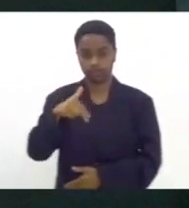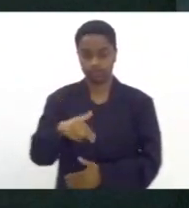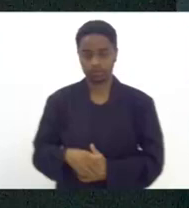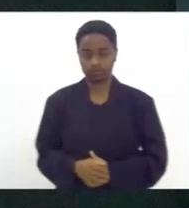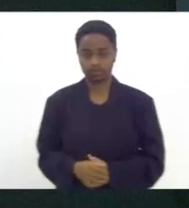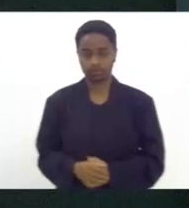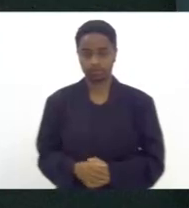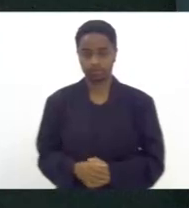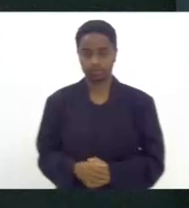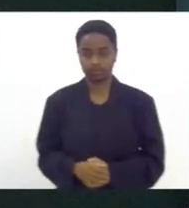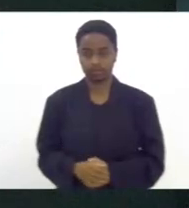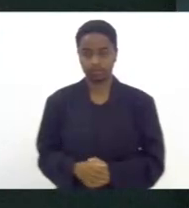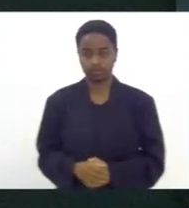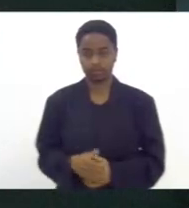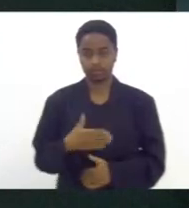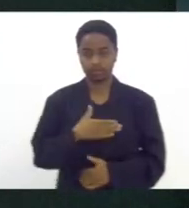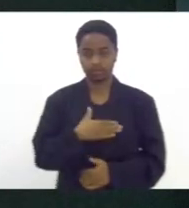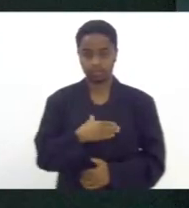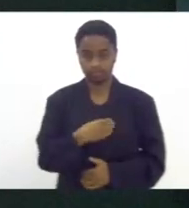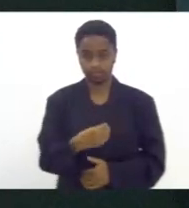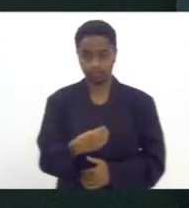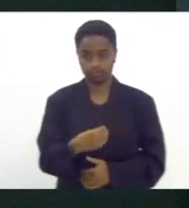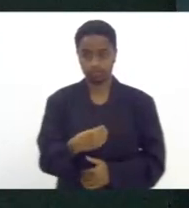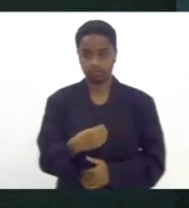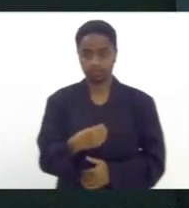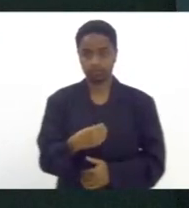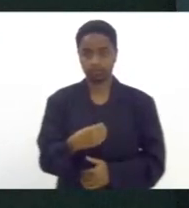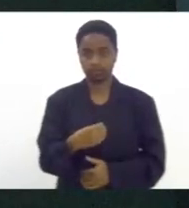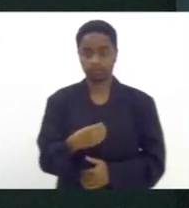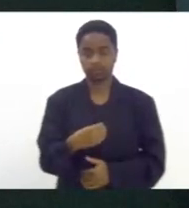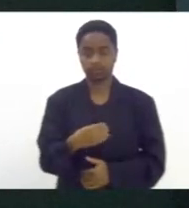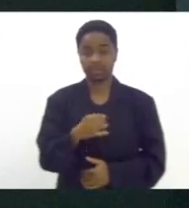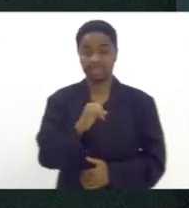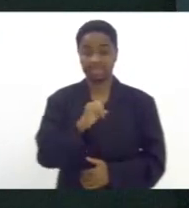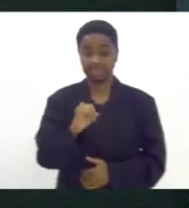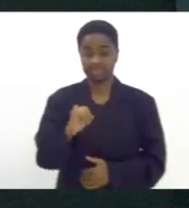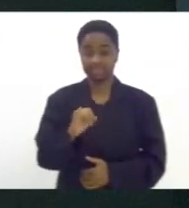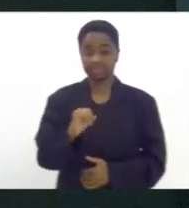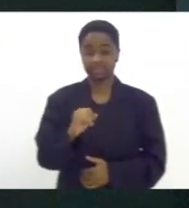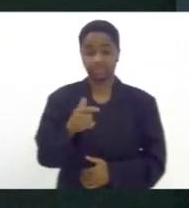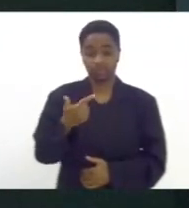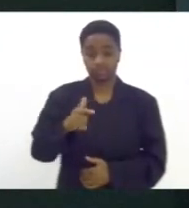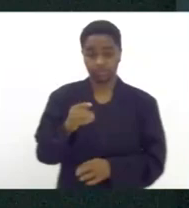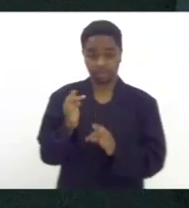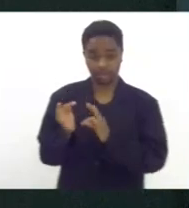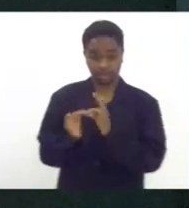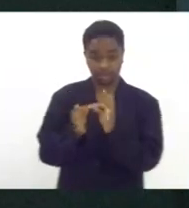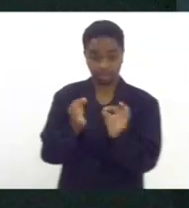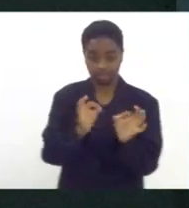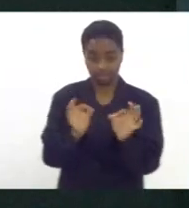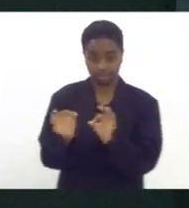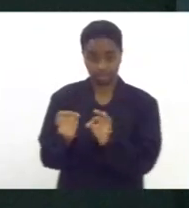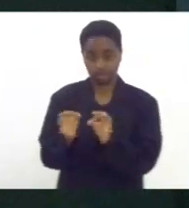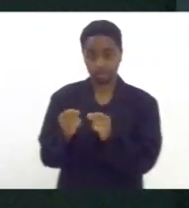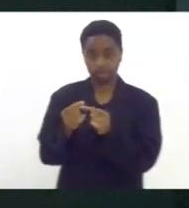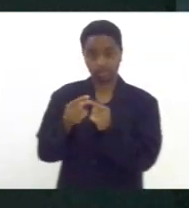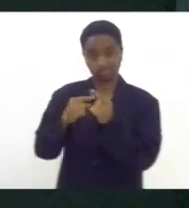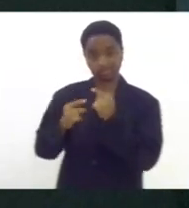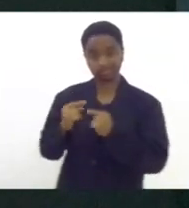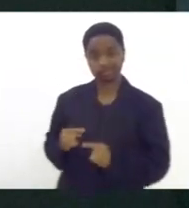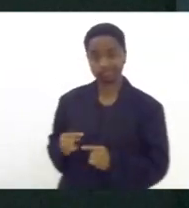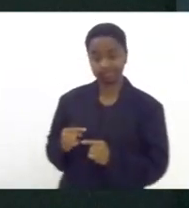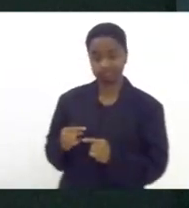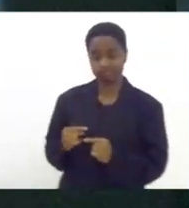novembro o meu filho ele quando fica muito tempo sem terapia ele regride o quadro